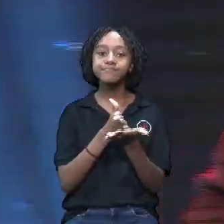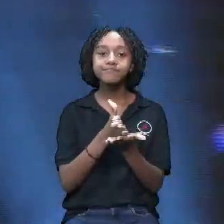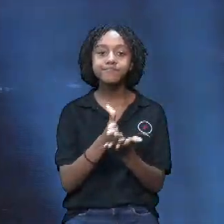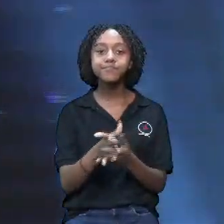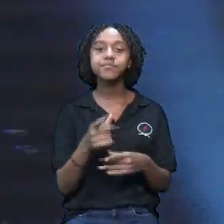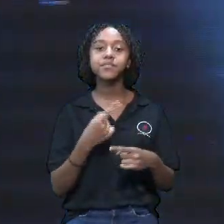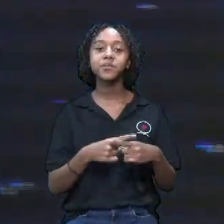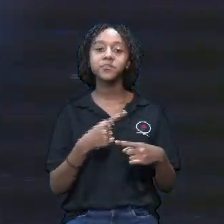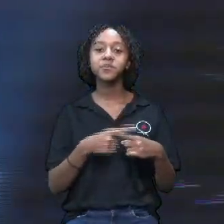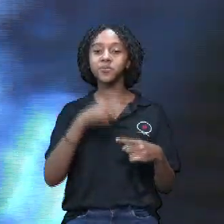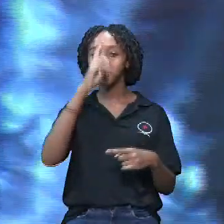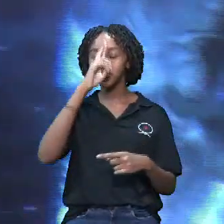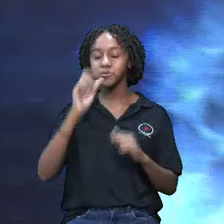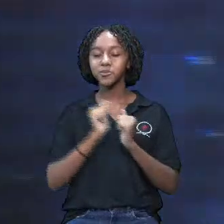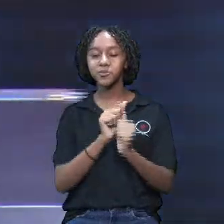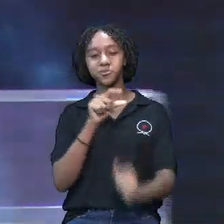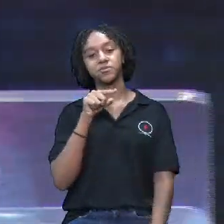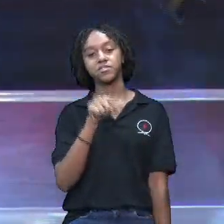Senhor é contigo.